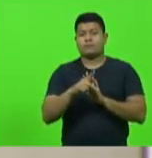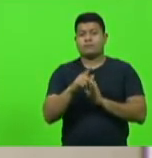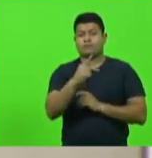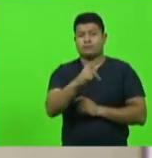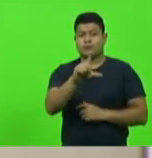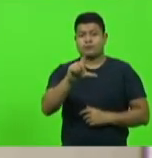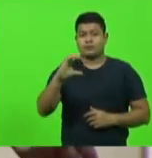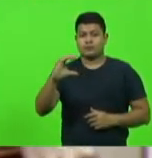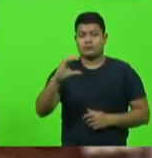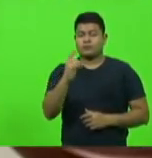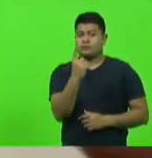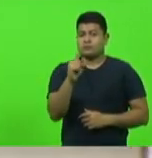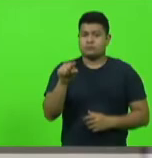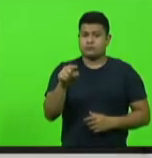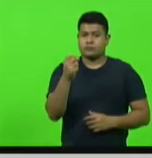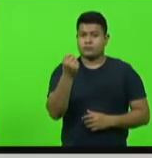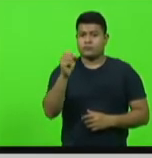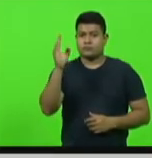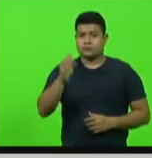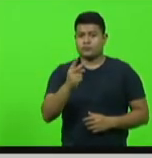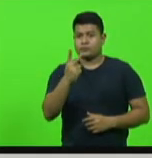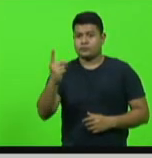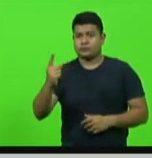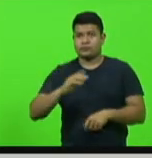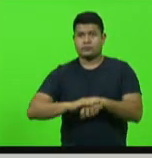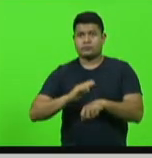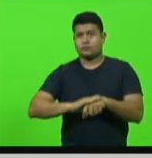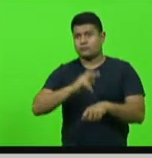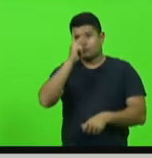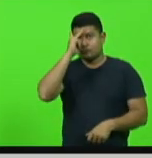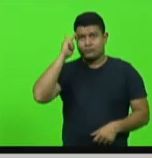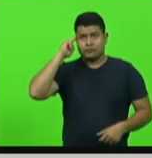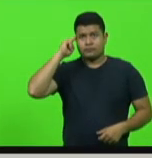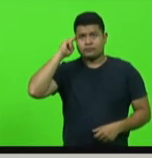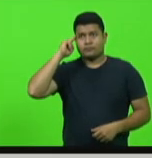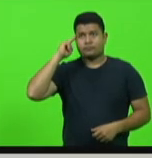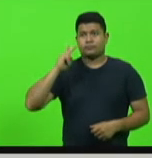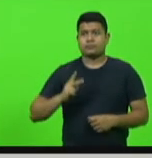PLC 1.8/2021, autor deputada Paulinha.